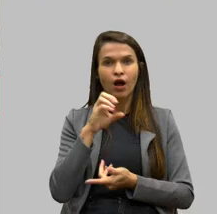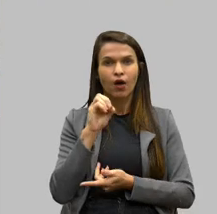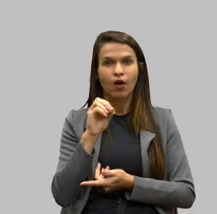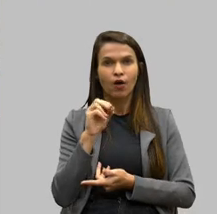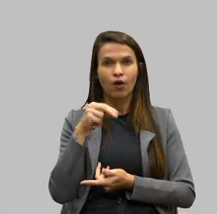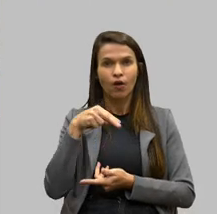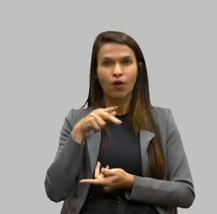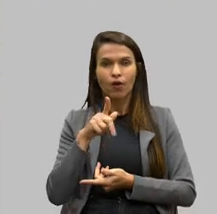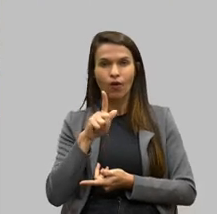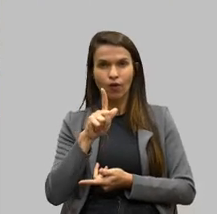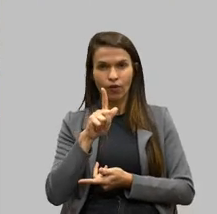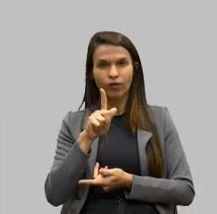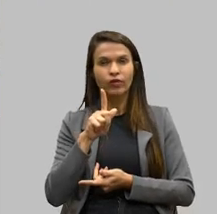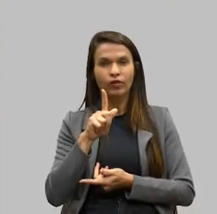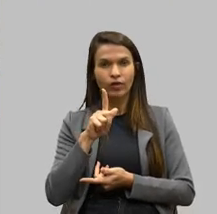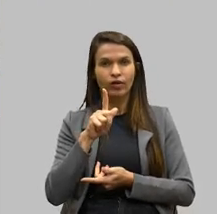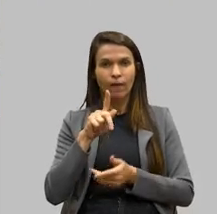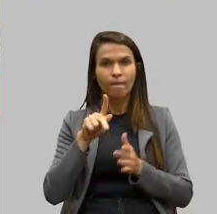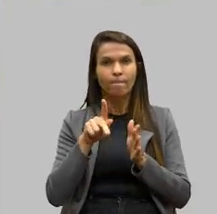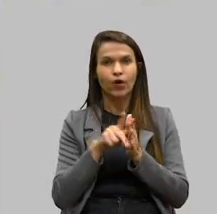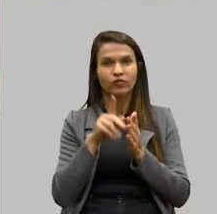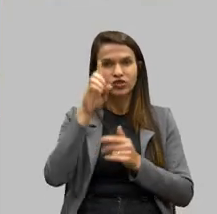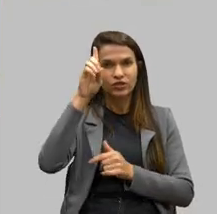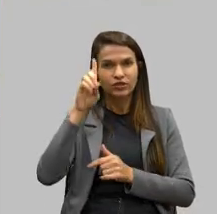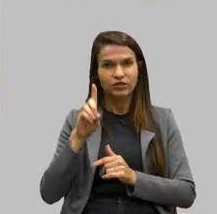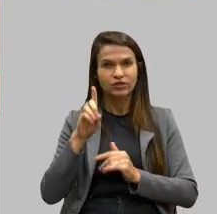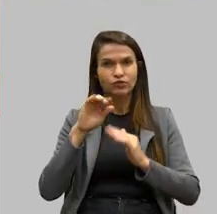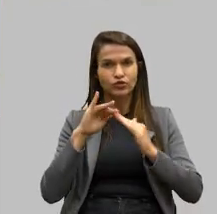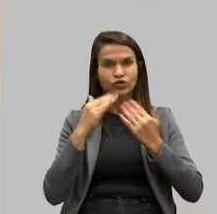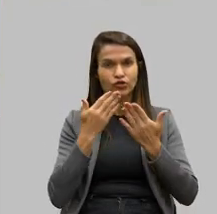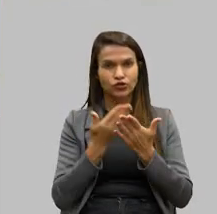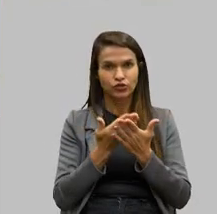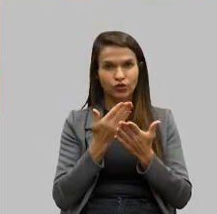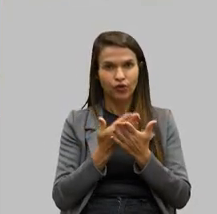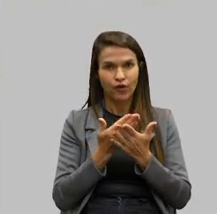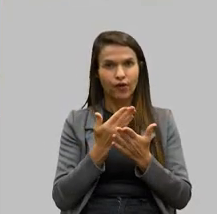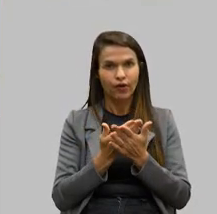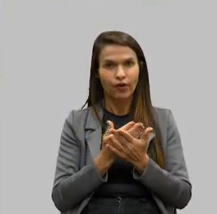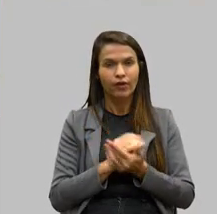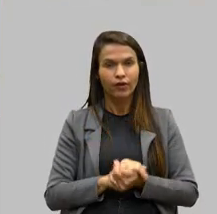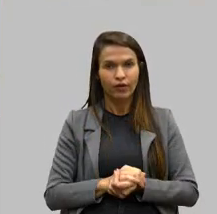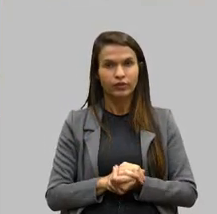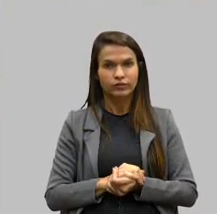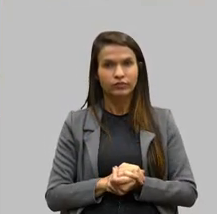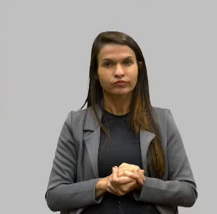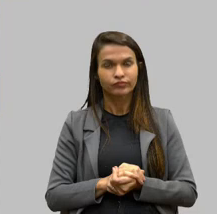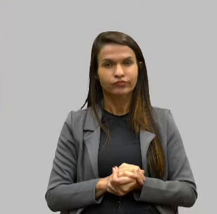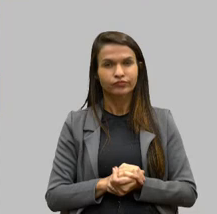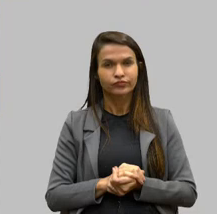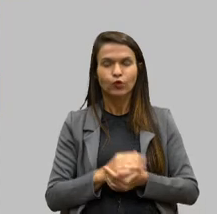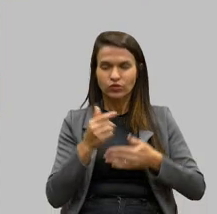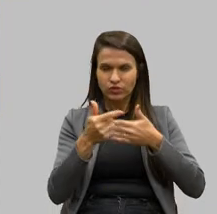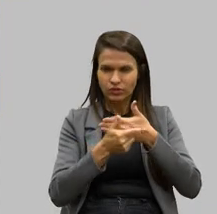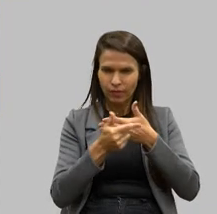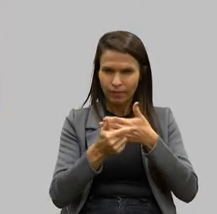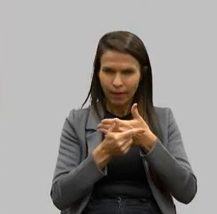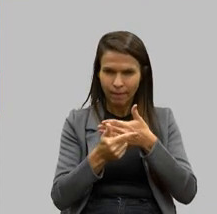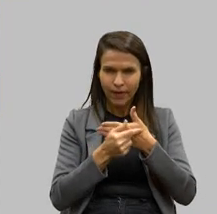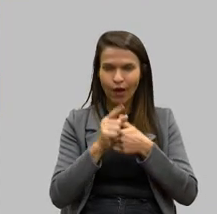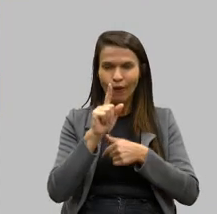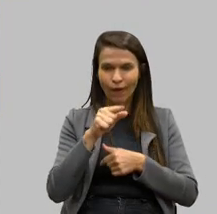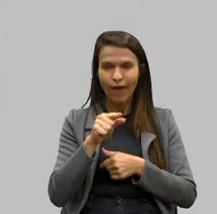A sua origem é a direção de escola. Então, a sua origem é de um lugar que conhece a escola.